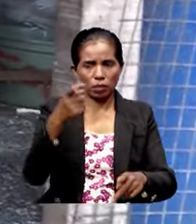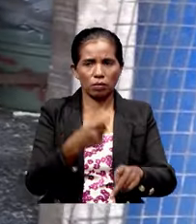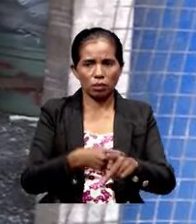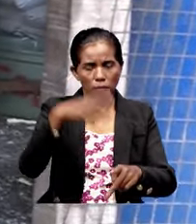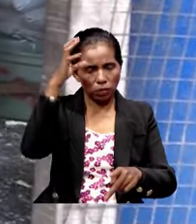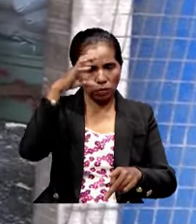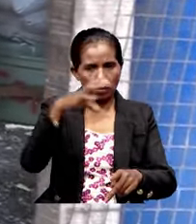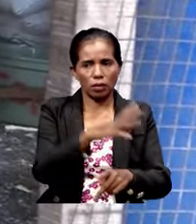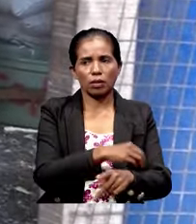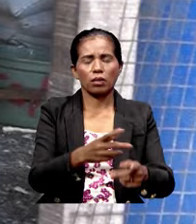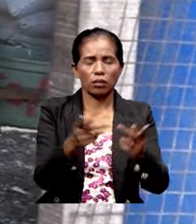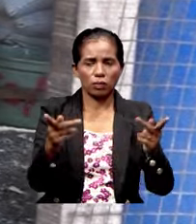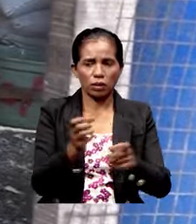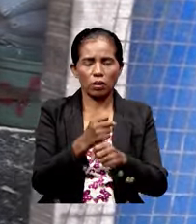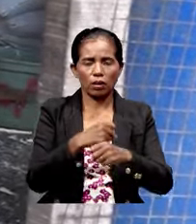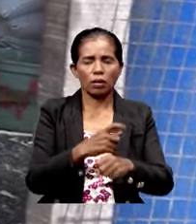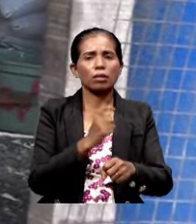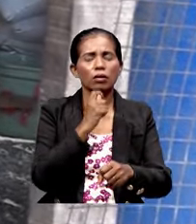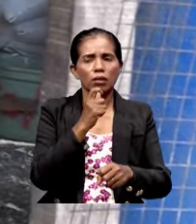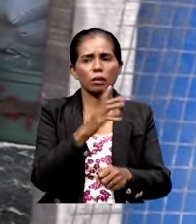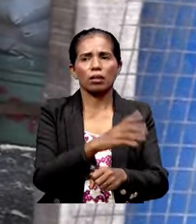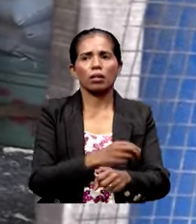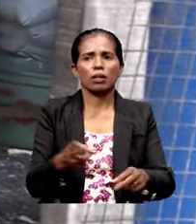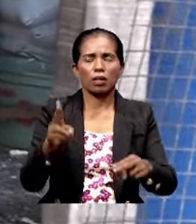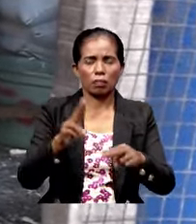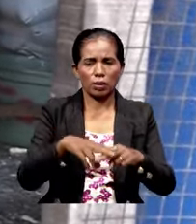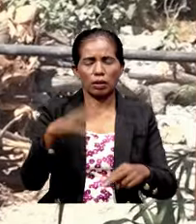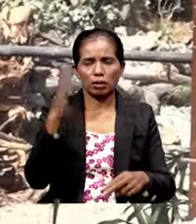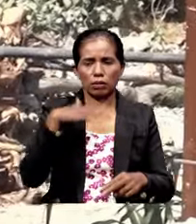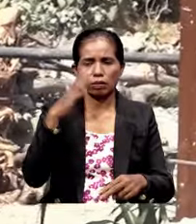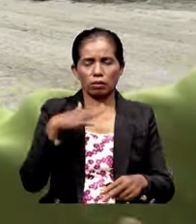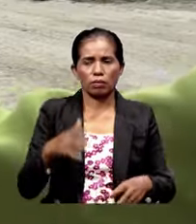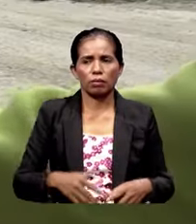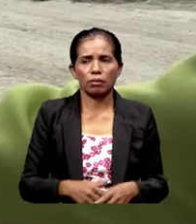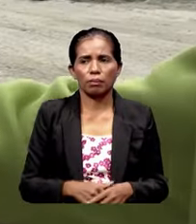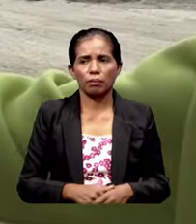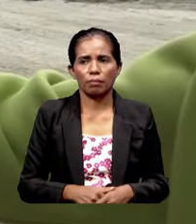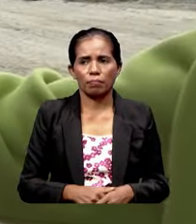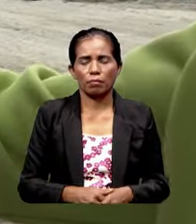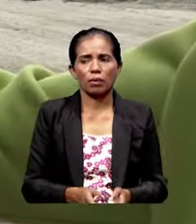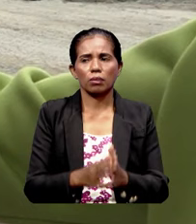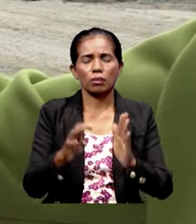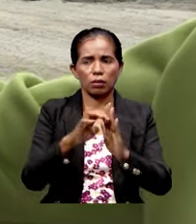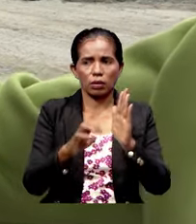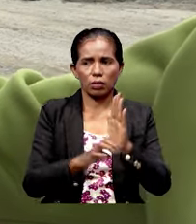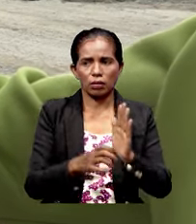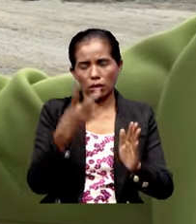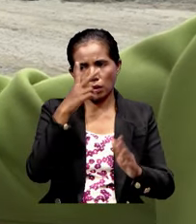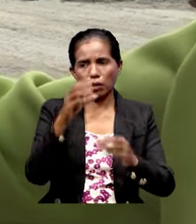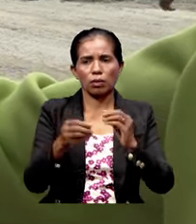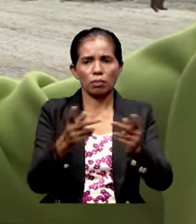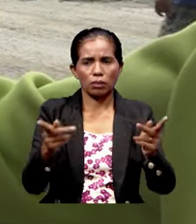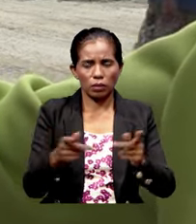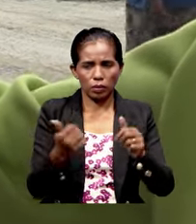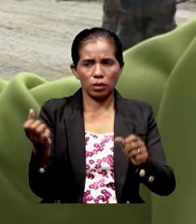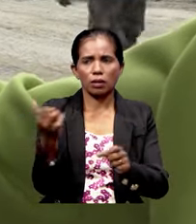udan monorai, fatem produção tahu no tempo ne aumenta isma kas. Nós vamos ba estar sira kata kata haremos pa fatem ida ne